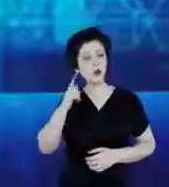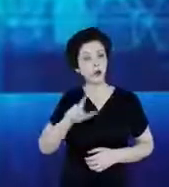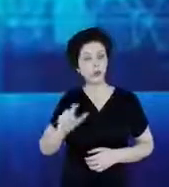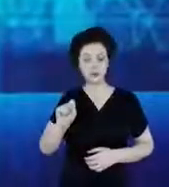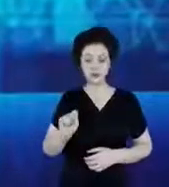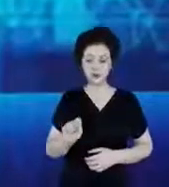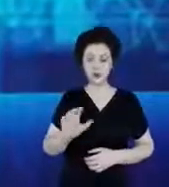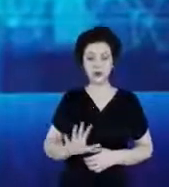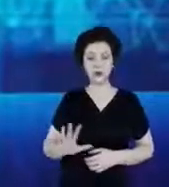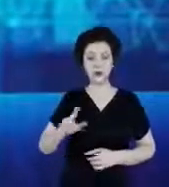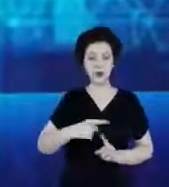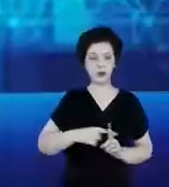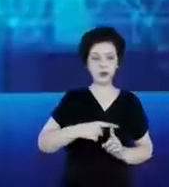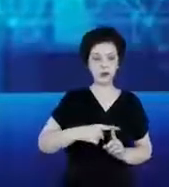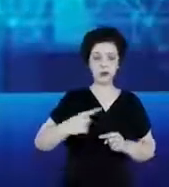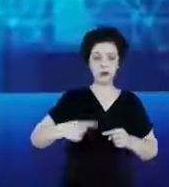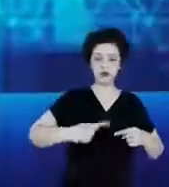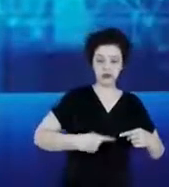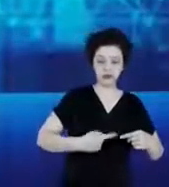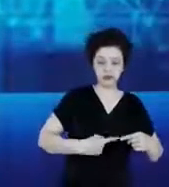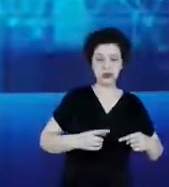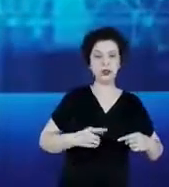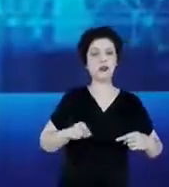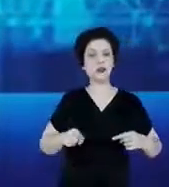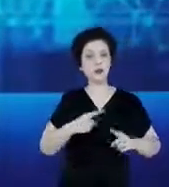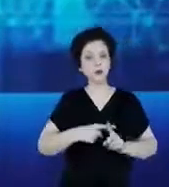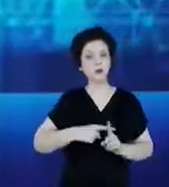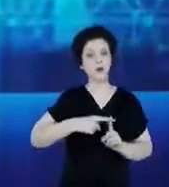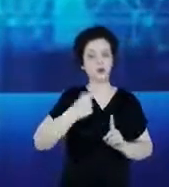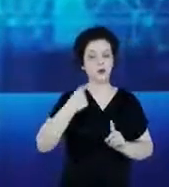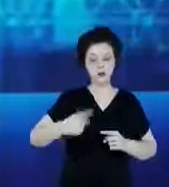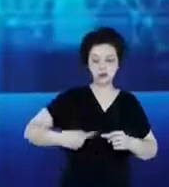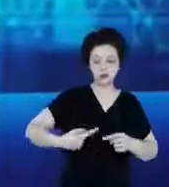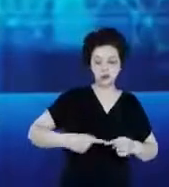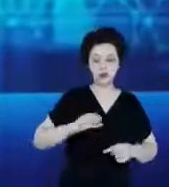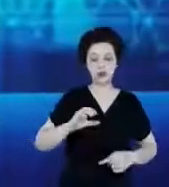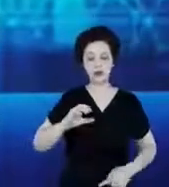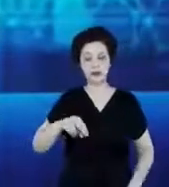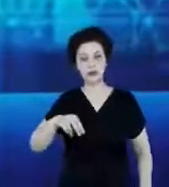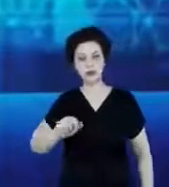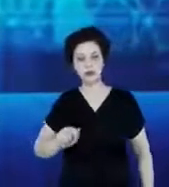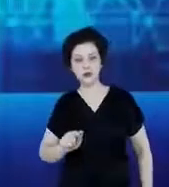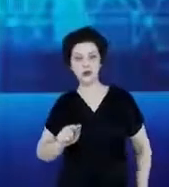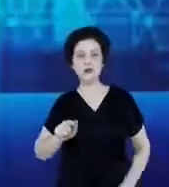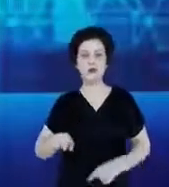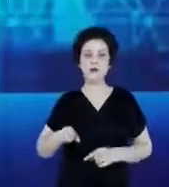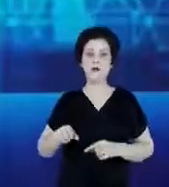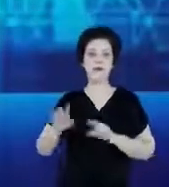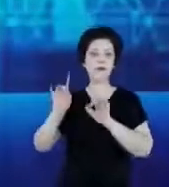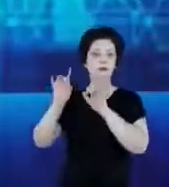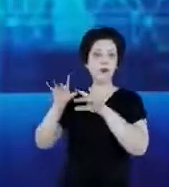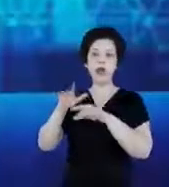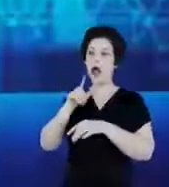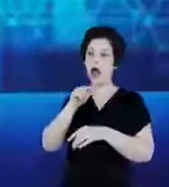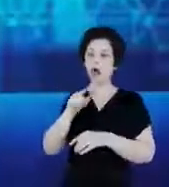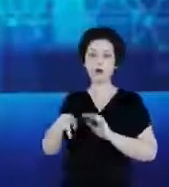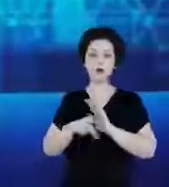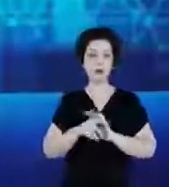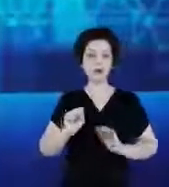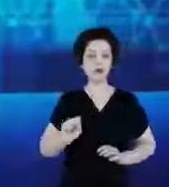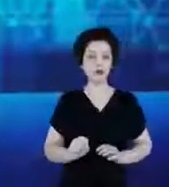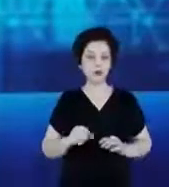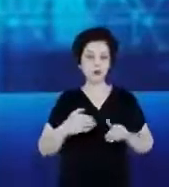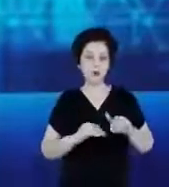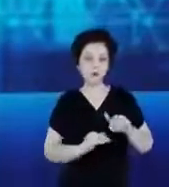térmico entrasse em funcionamento e atendesse essa energia que deixou de ser gerada pela água no Sudeste, que ficou